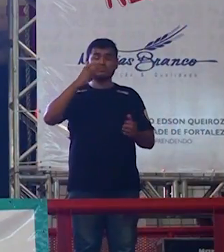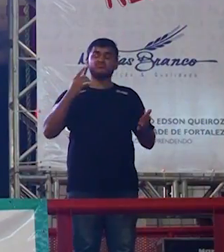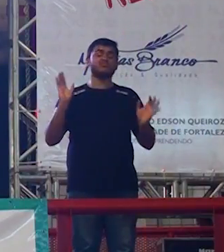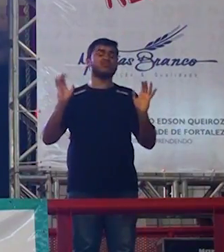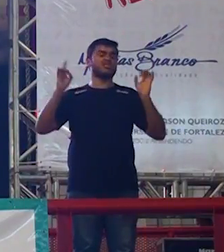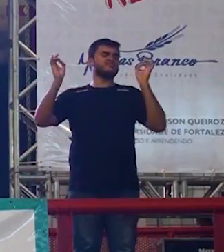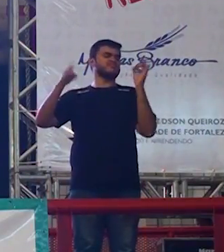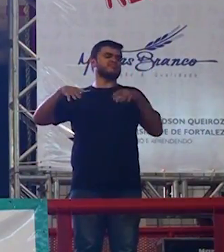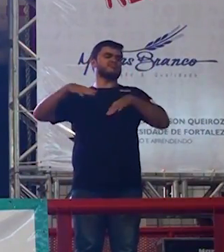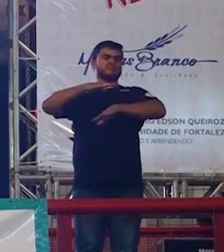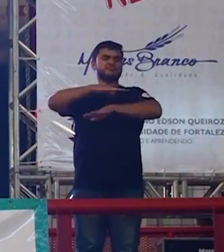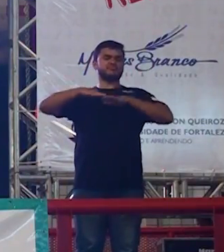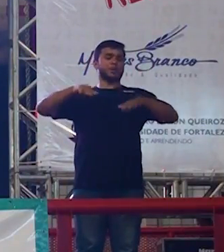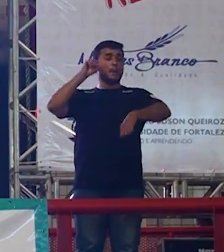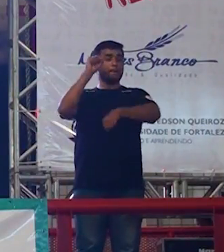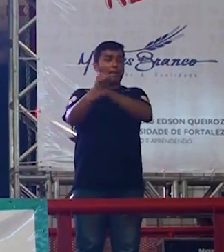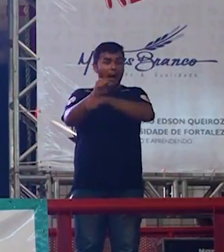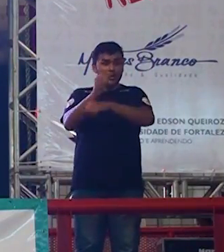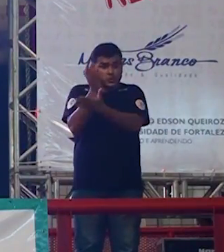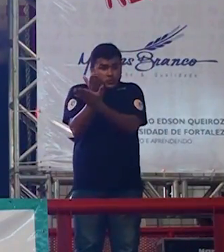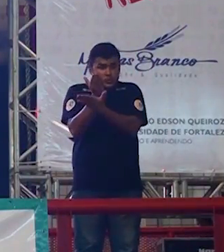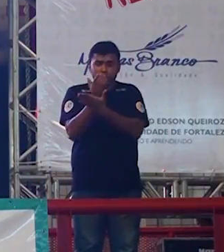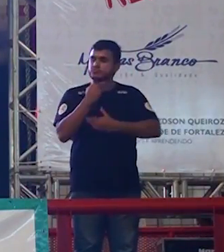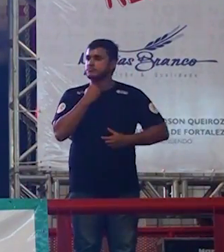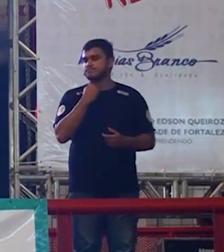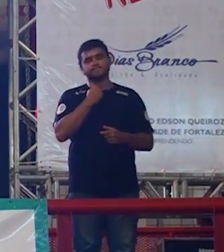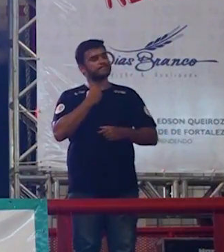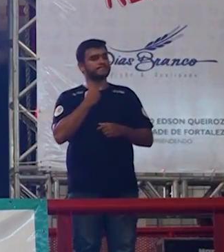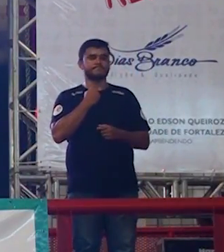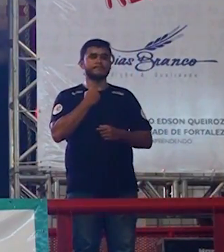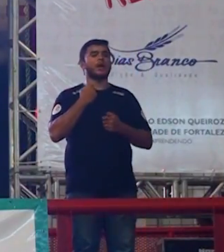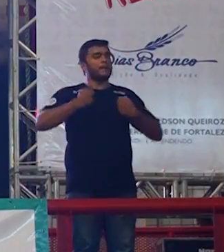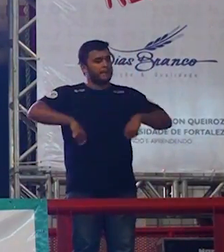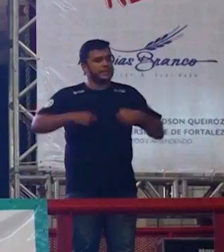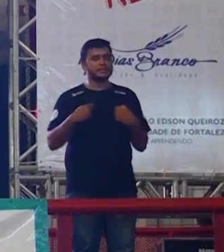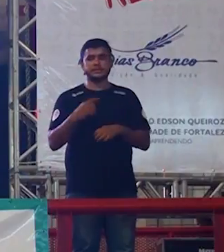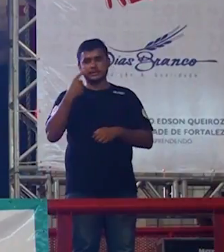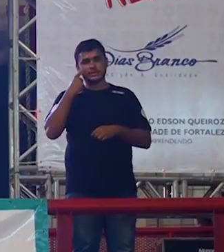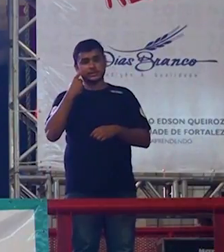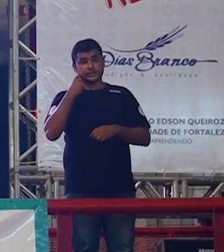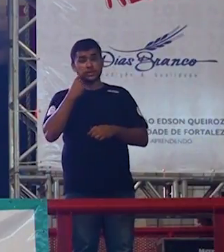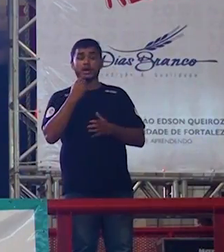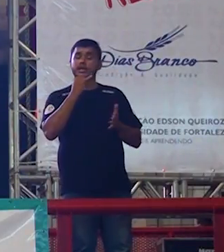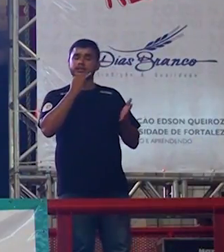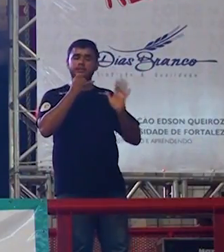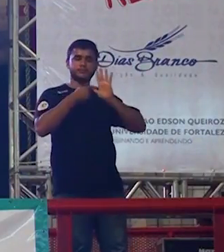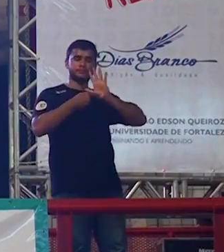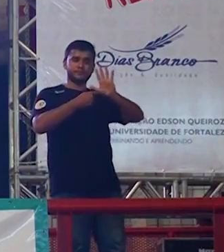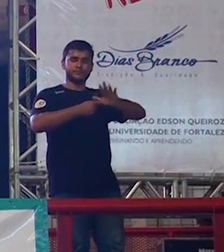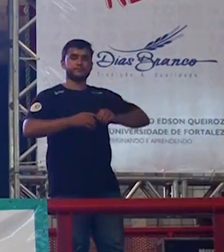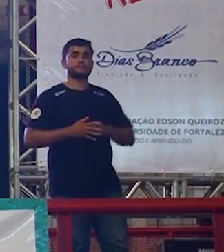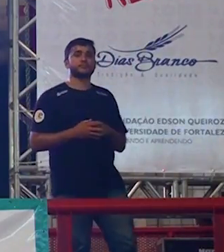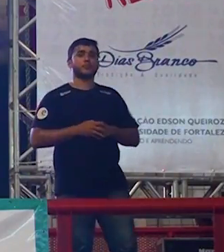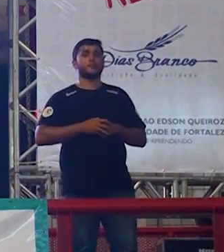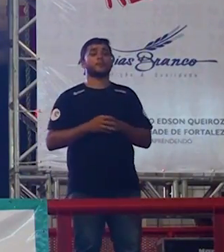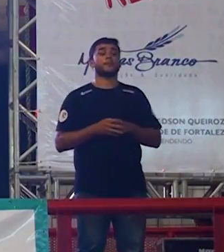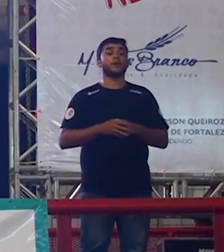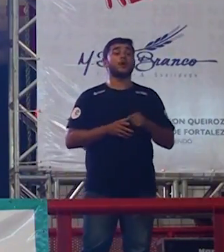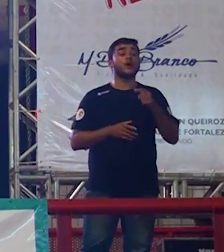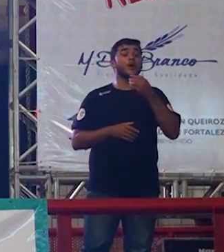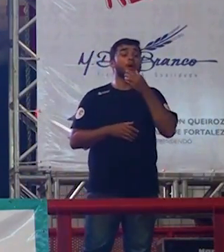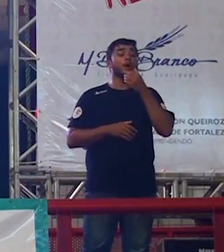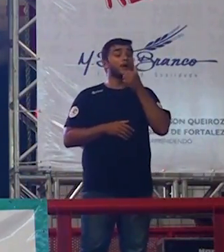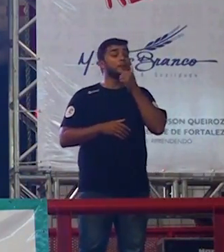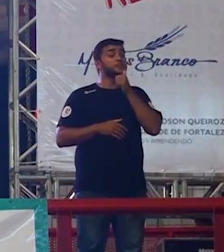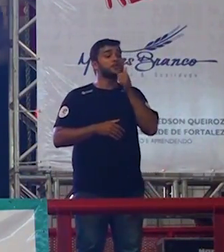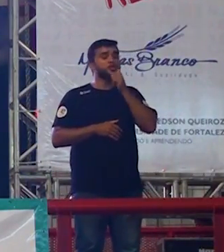você dizer que não estuda, porque o ambiente é desfavorável, porque eu tenho um exemplo para lhe contar. É o exemplo de uma